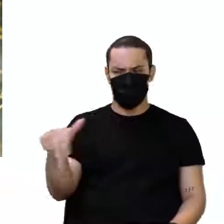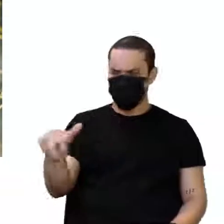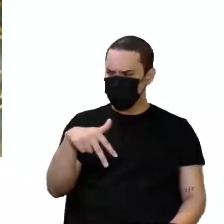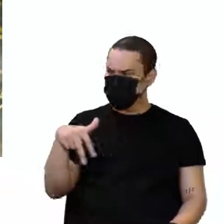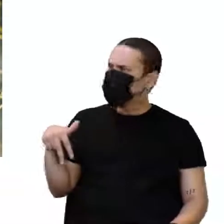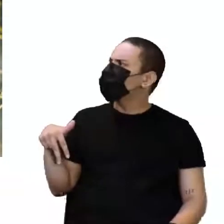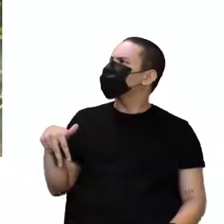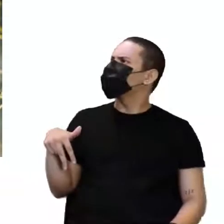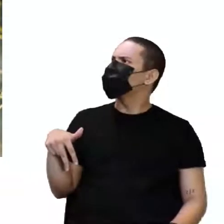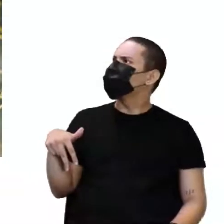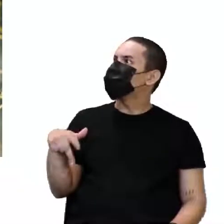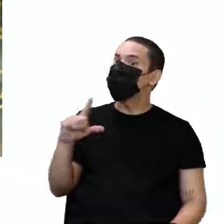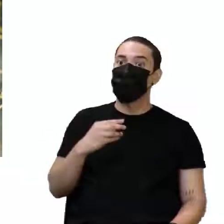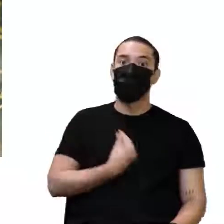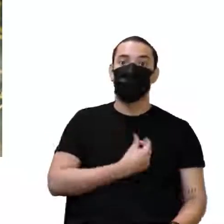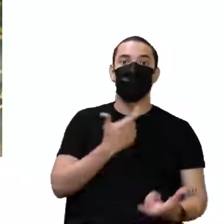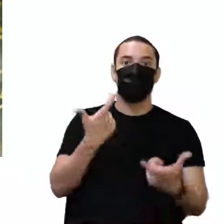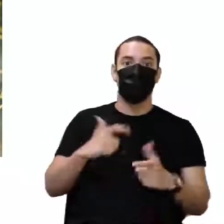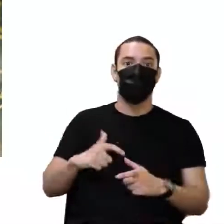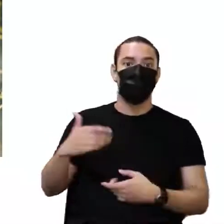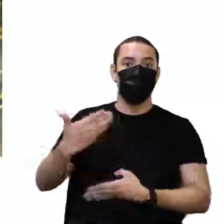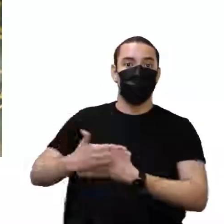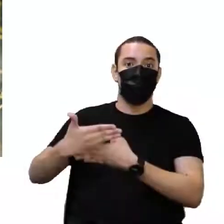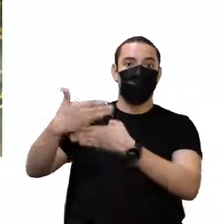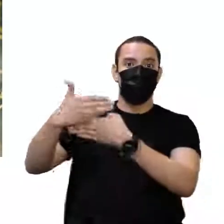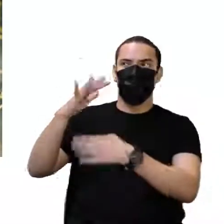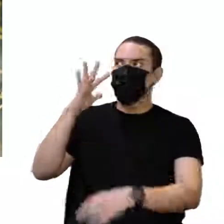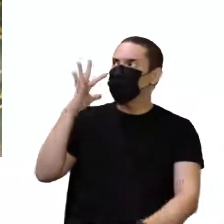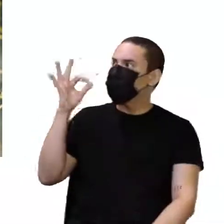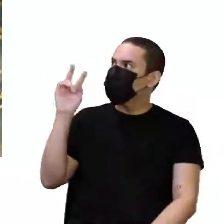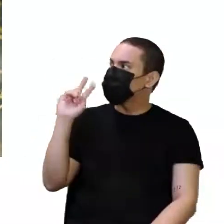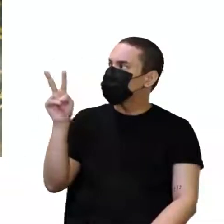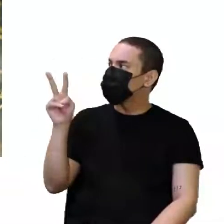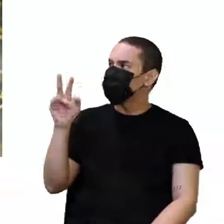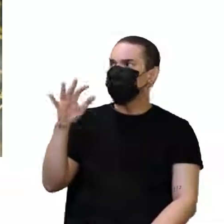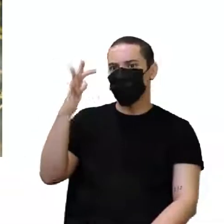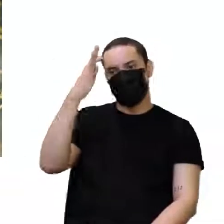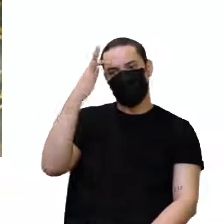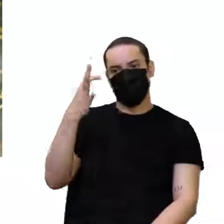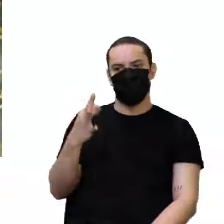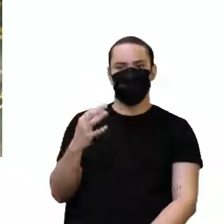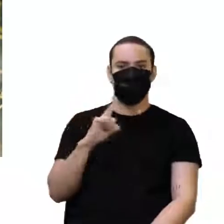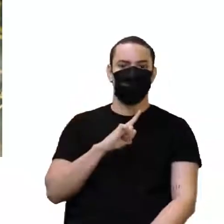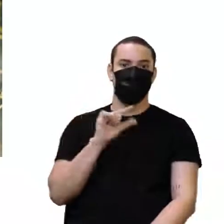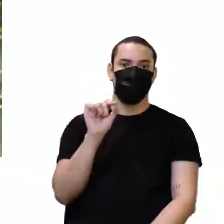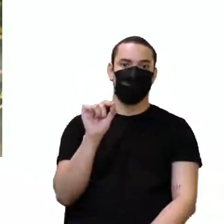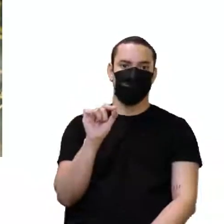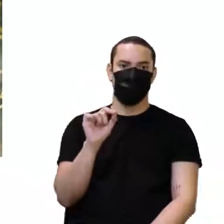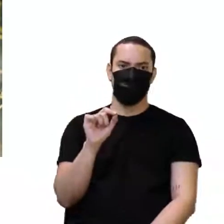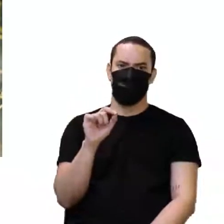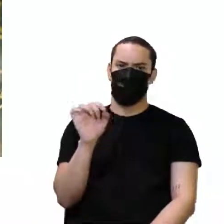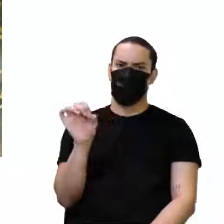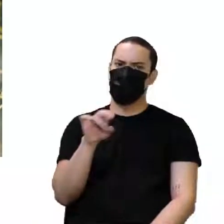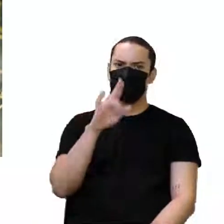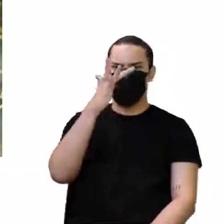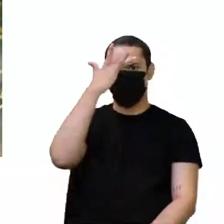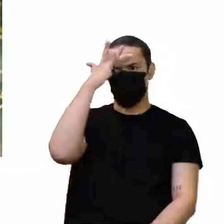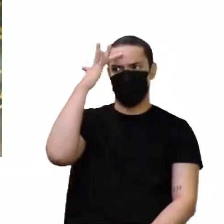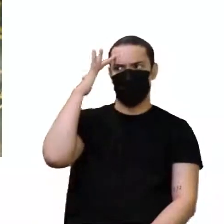voltei ela estava no muro. Com certeza esse animal tinha ali, né, era de alguém,